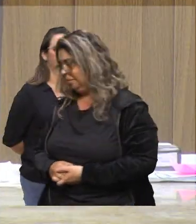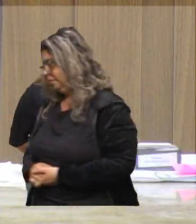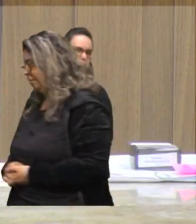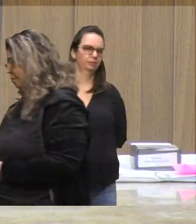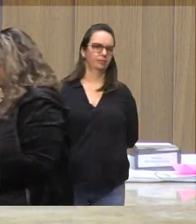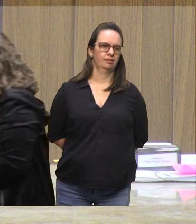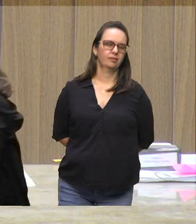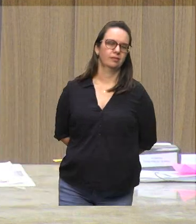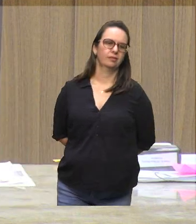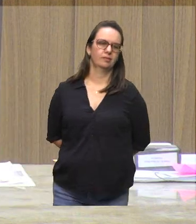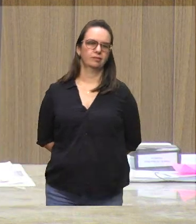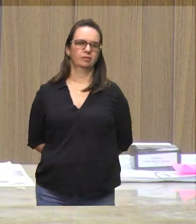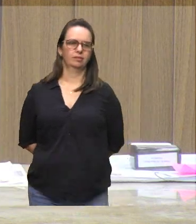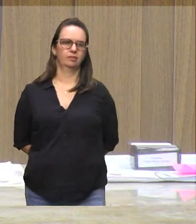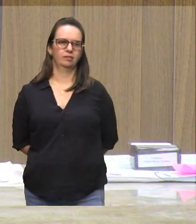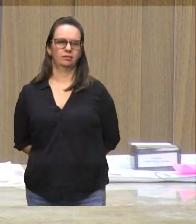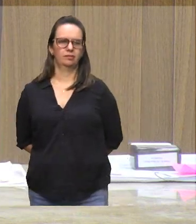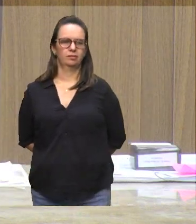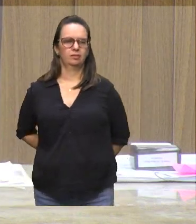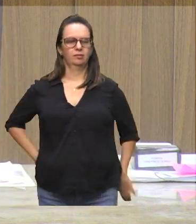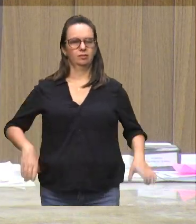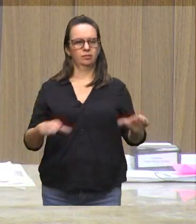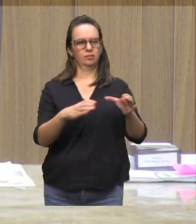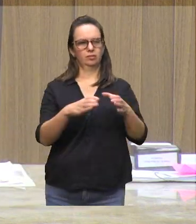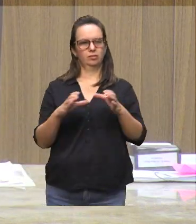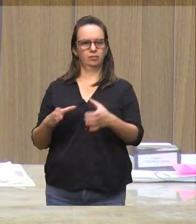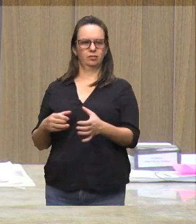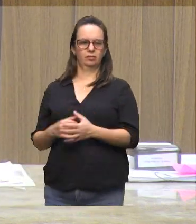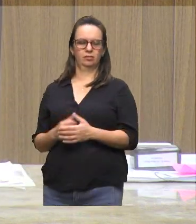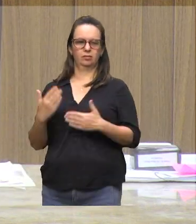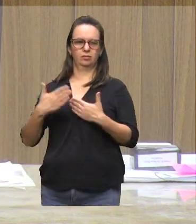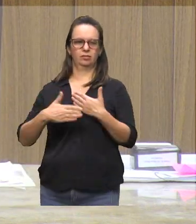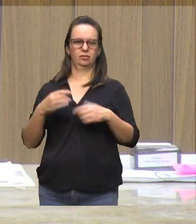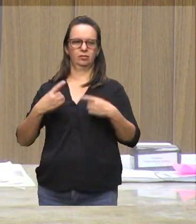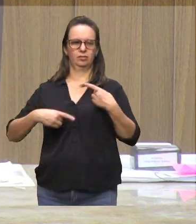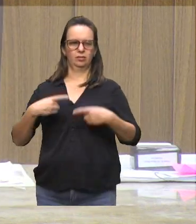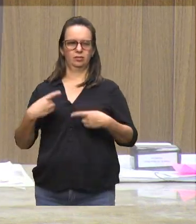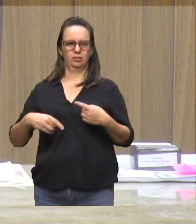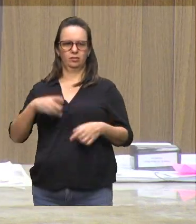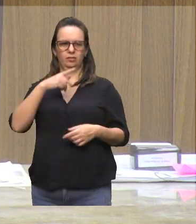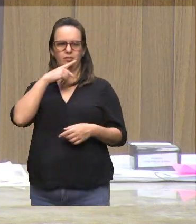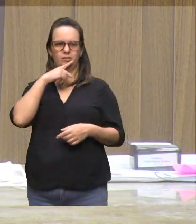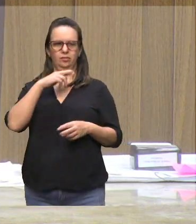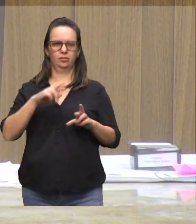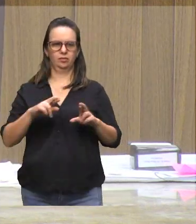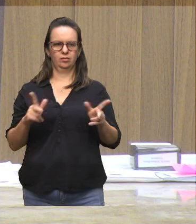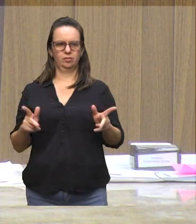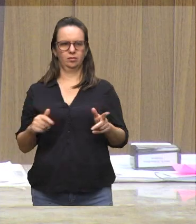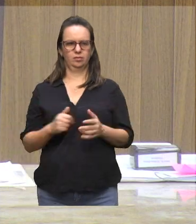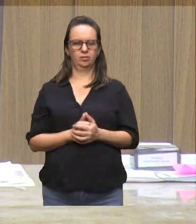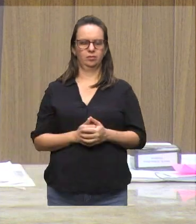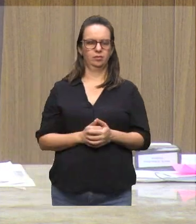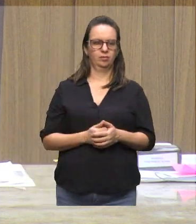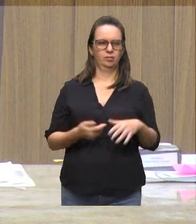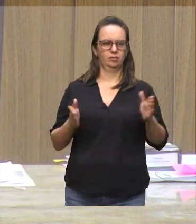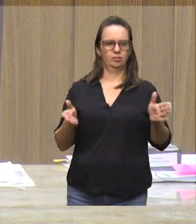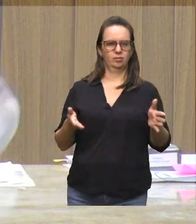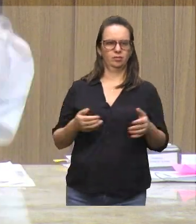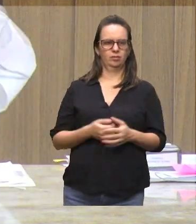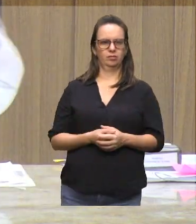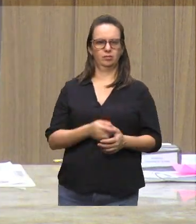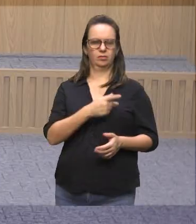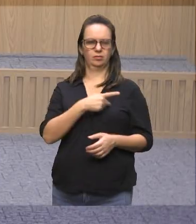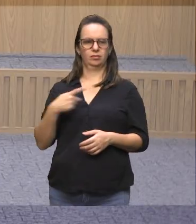Continuando com a Comissão das Lideranças, Comissões e Frentes Parlamentares, com a palavra o vereador Pastor Nivaldo